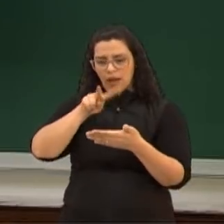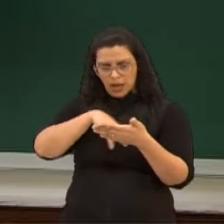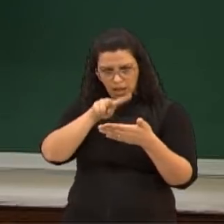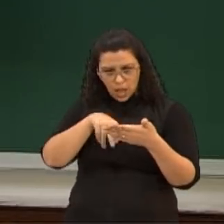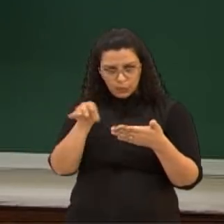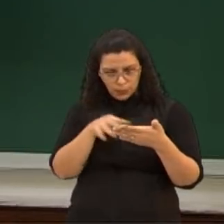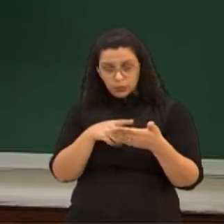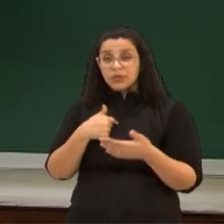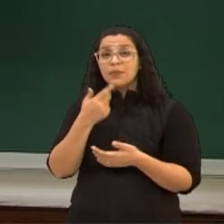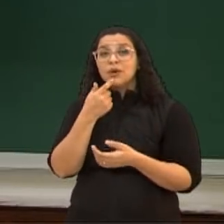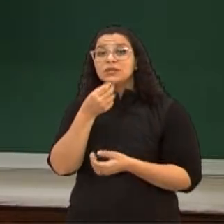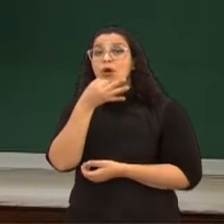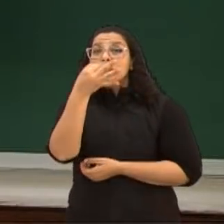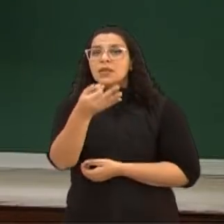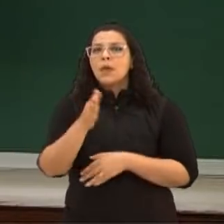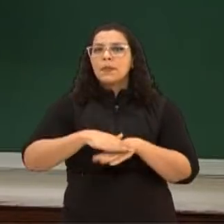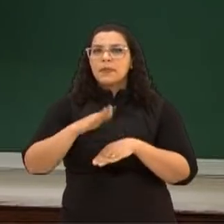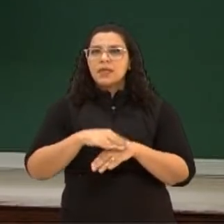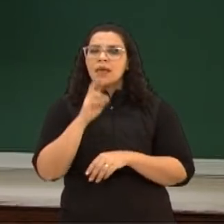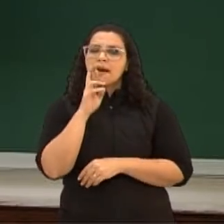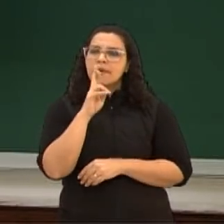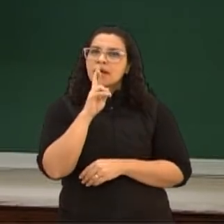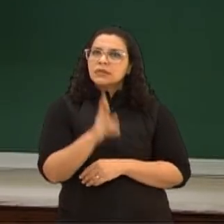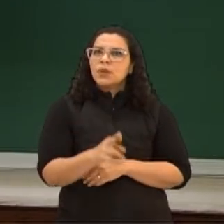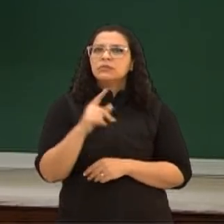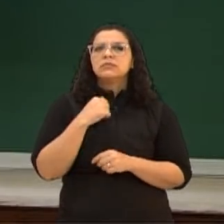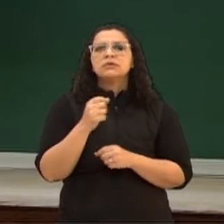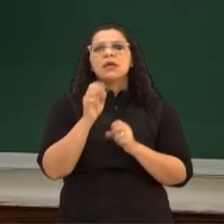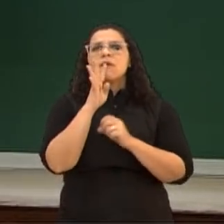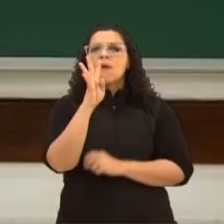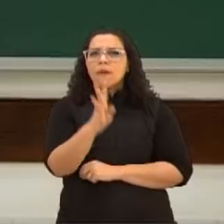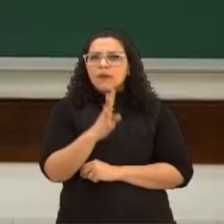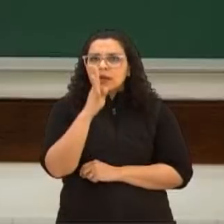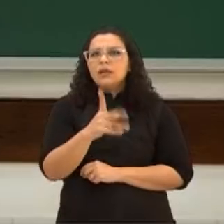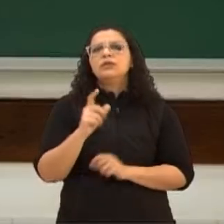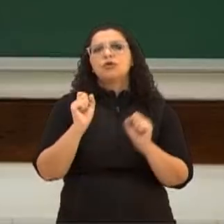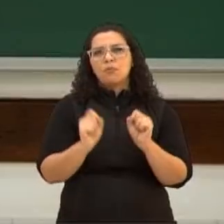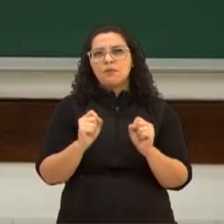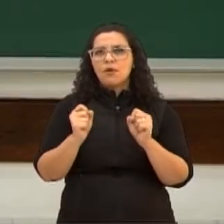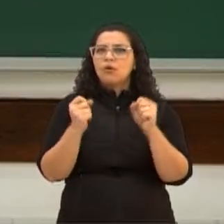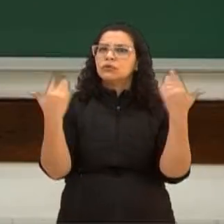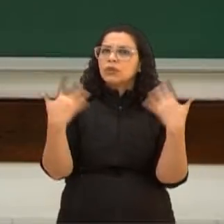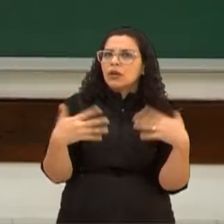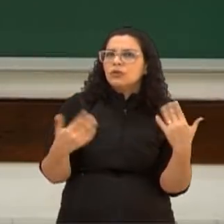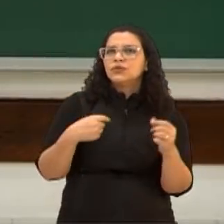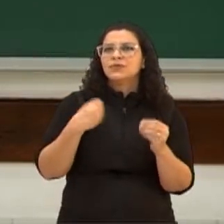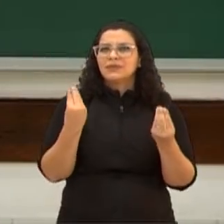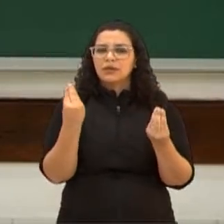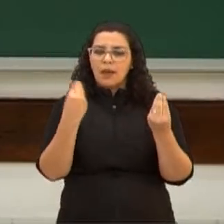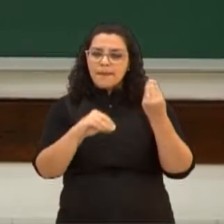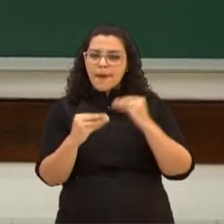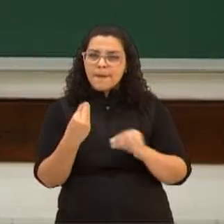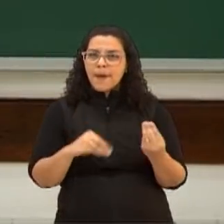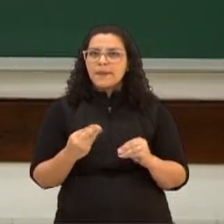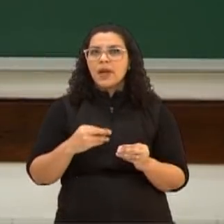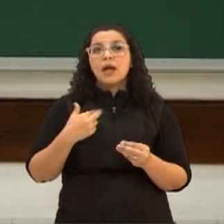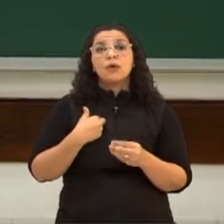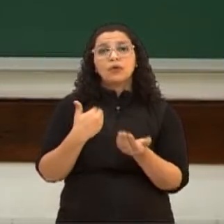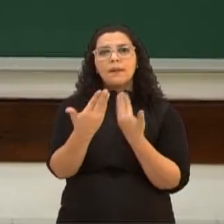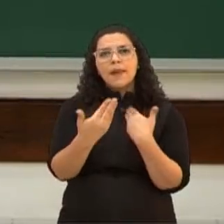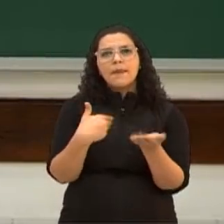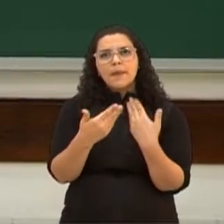né? Expor a sua opinião para criticar, elogiar. Você consegue fazer isso ali com o